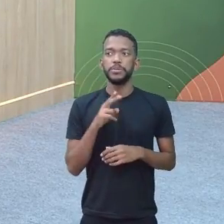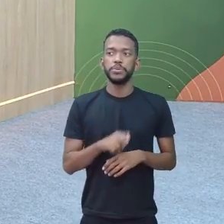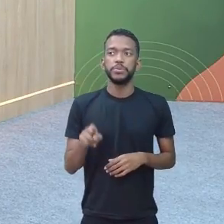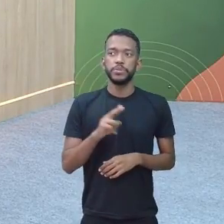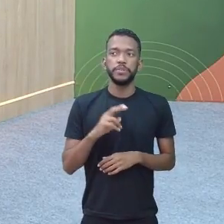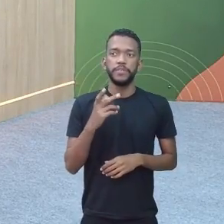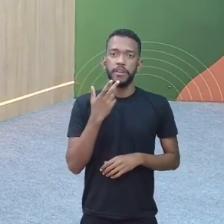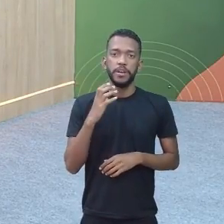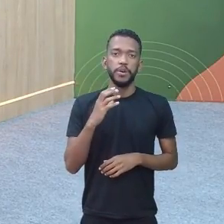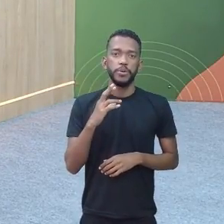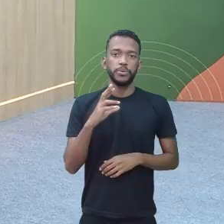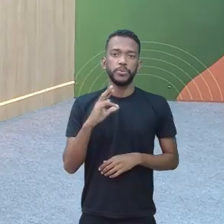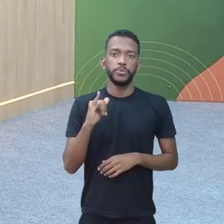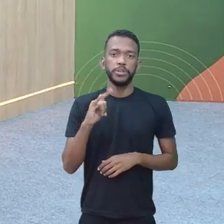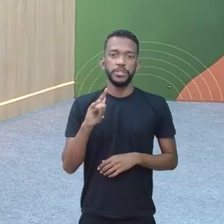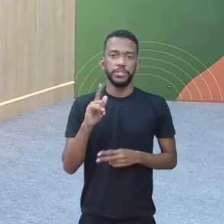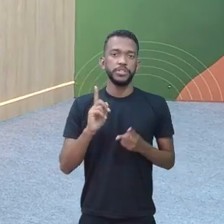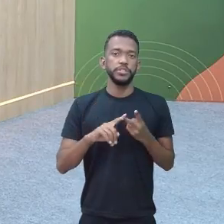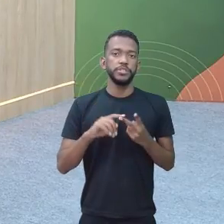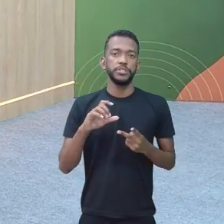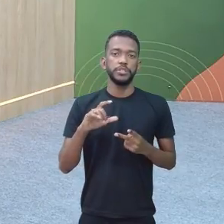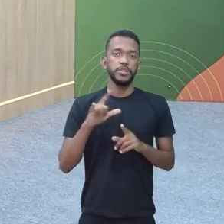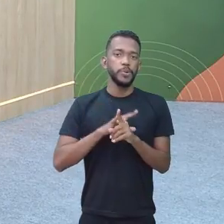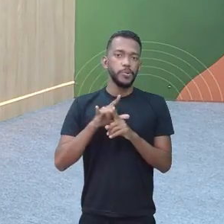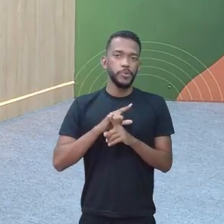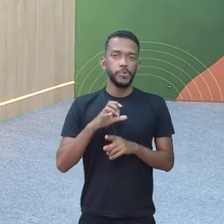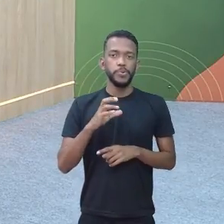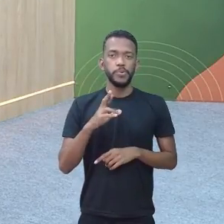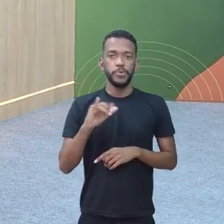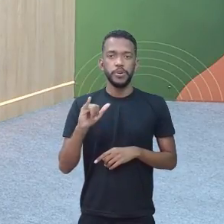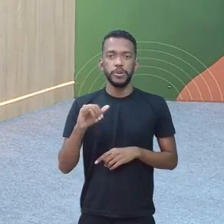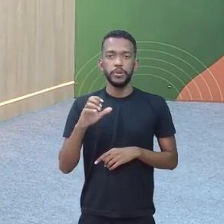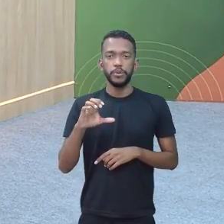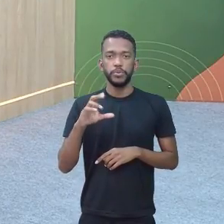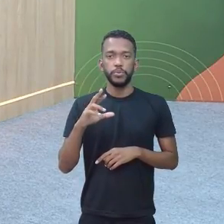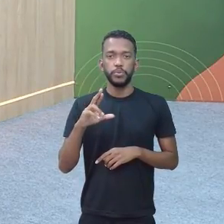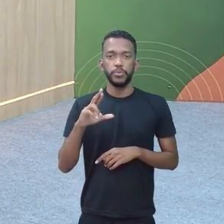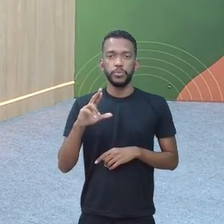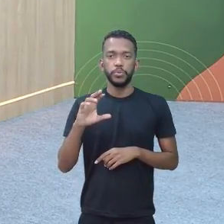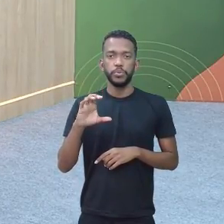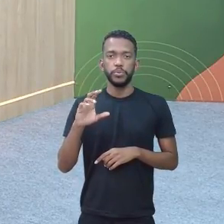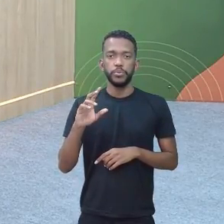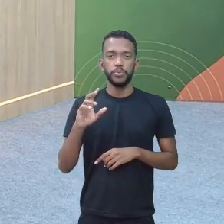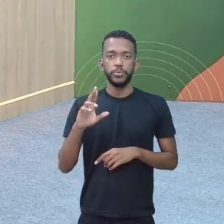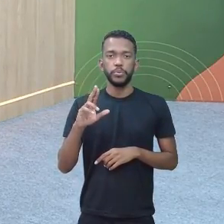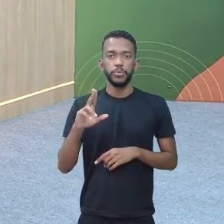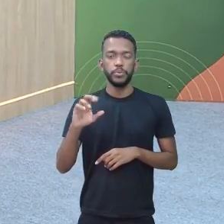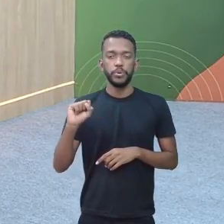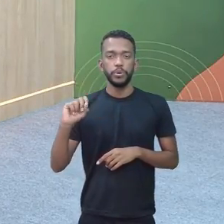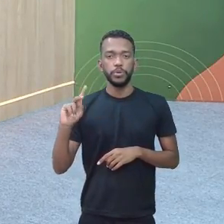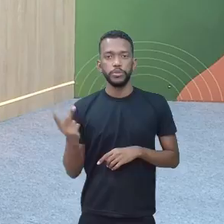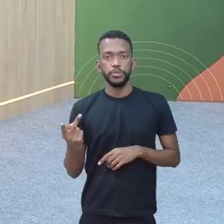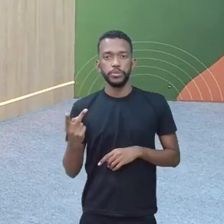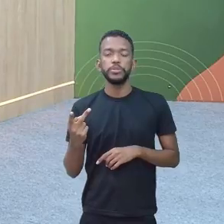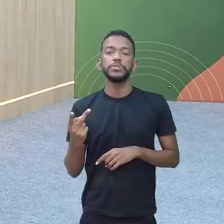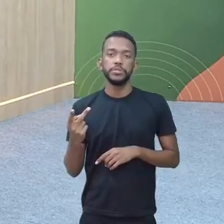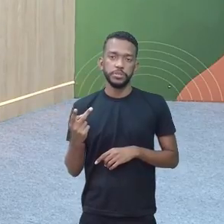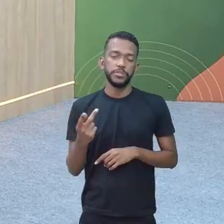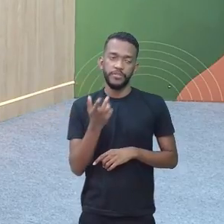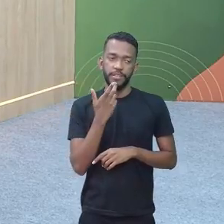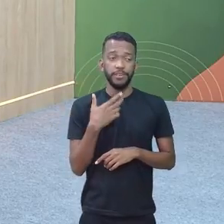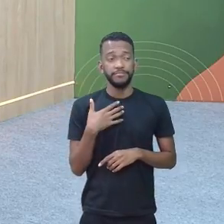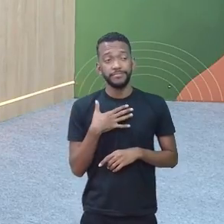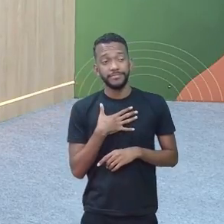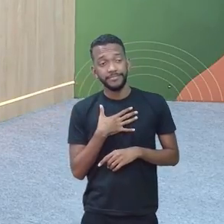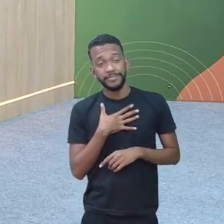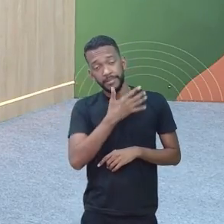muito cringe, muito crush, e essas são palavras de língua inglesa para significar, crush significa queda, né? Quando você tem uma queda,